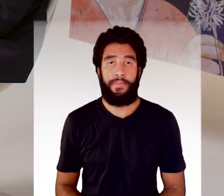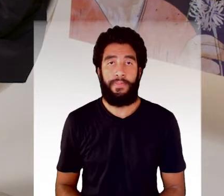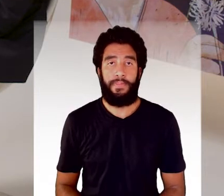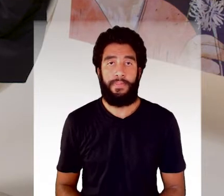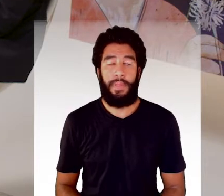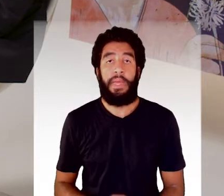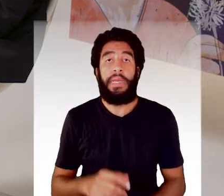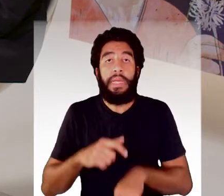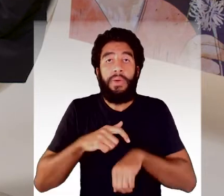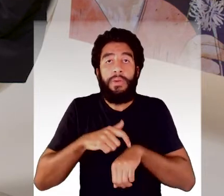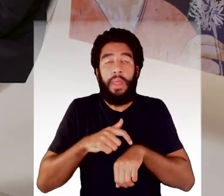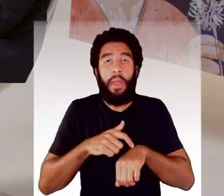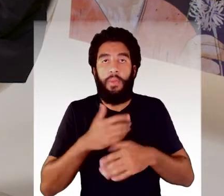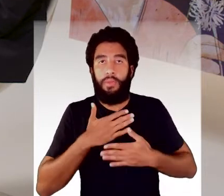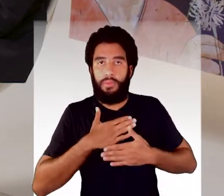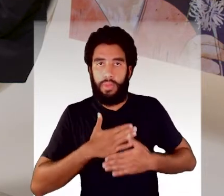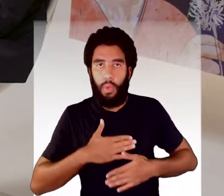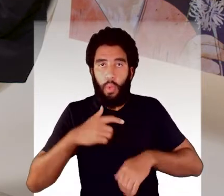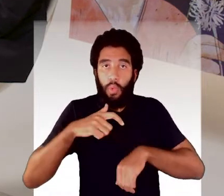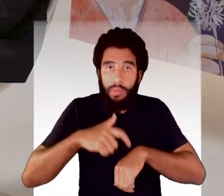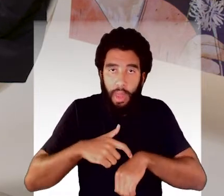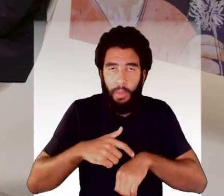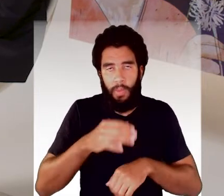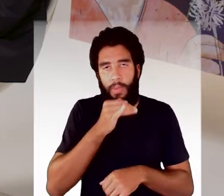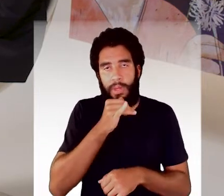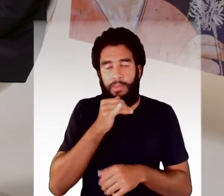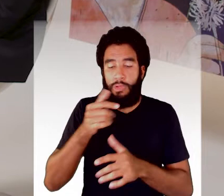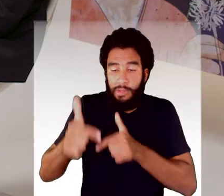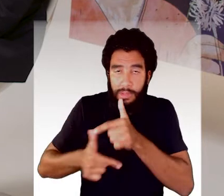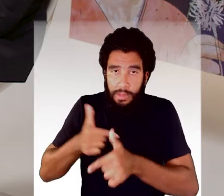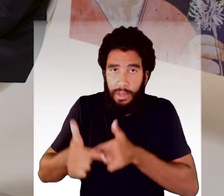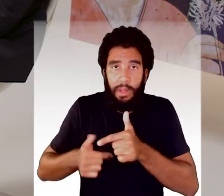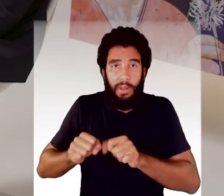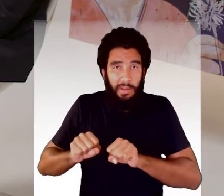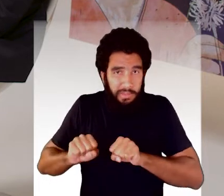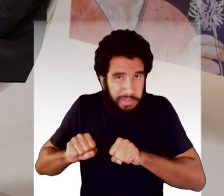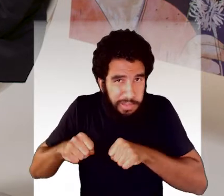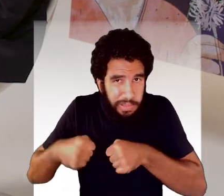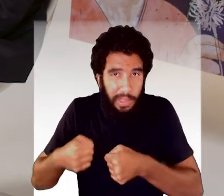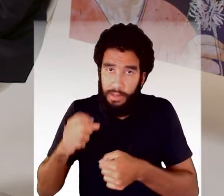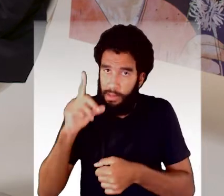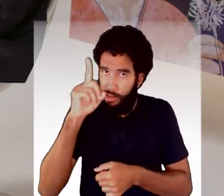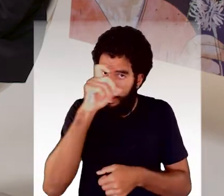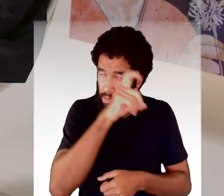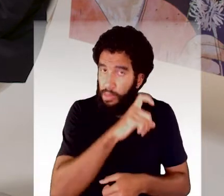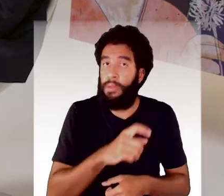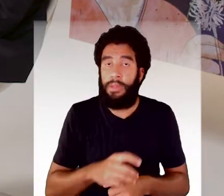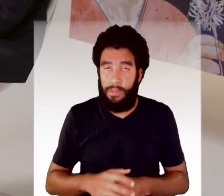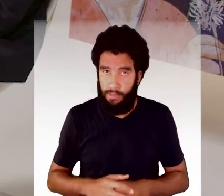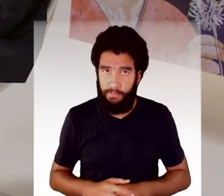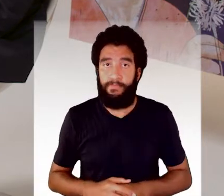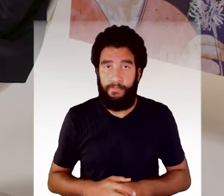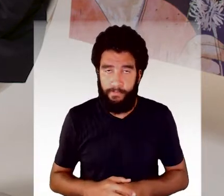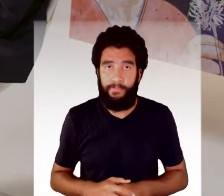o coração da norma são justamente as pausas. Então, a grande preocupação de quem tem